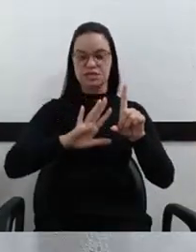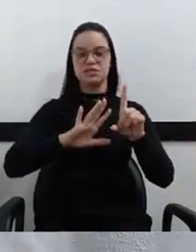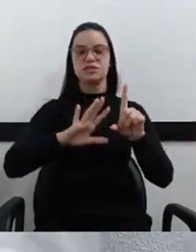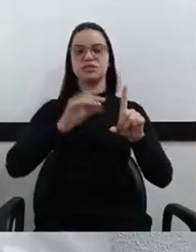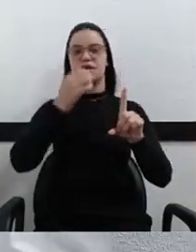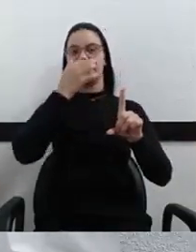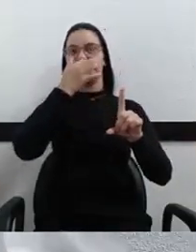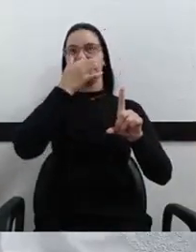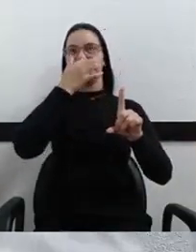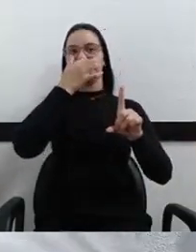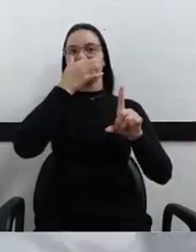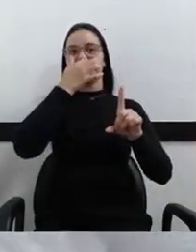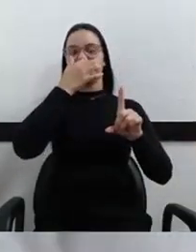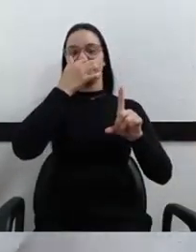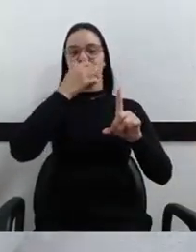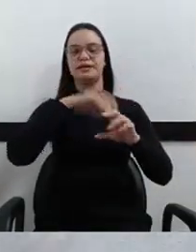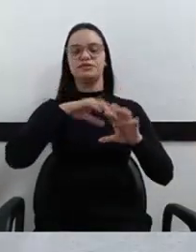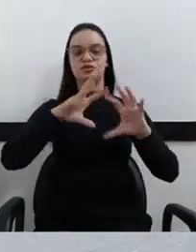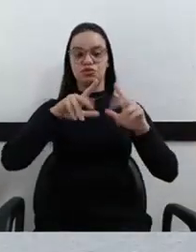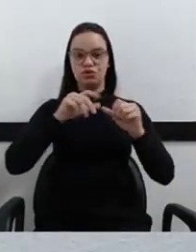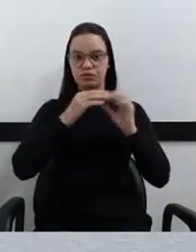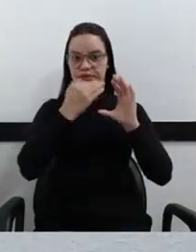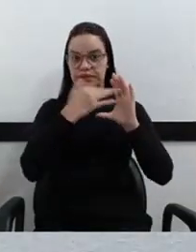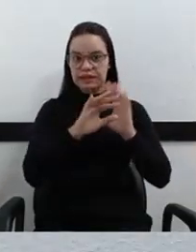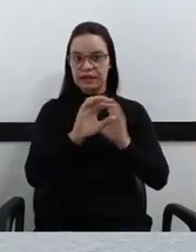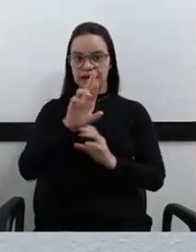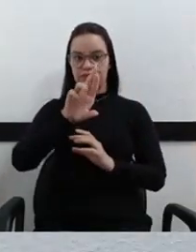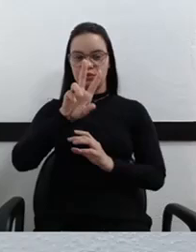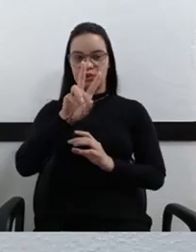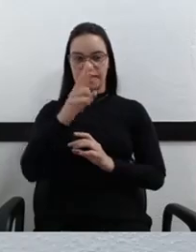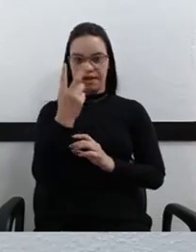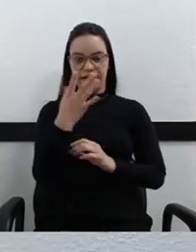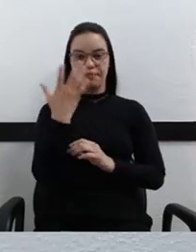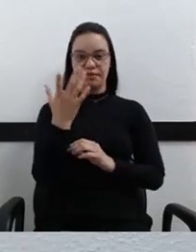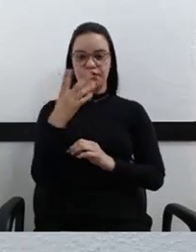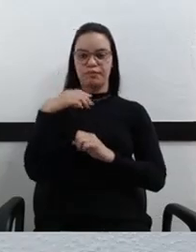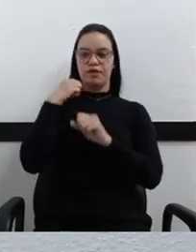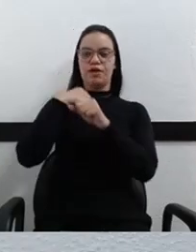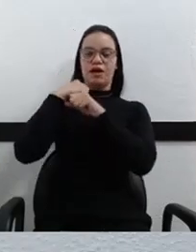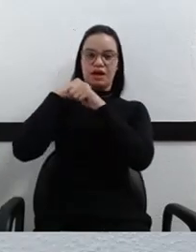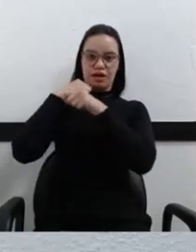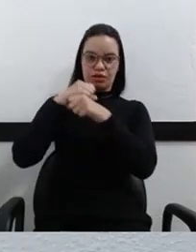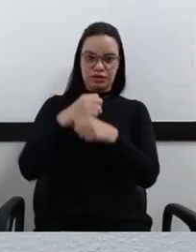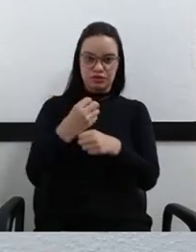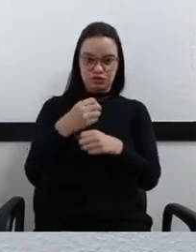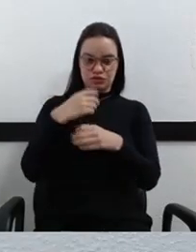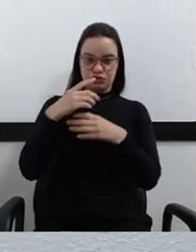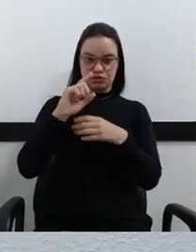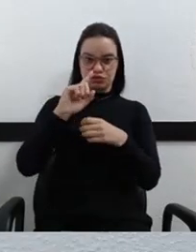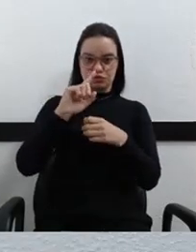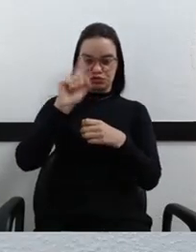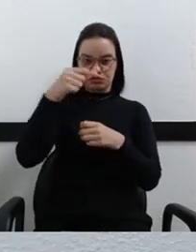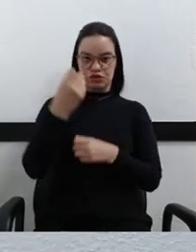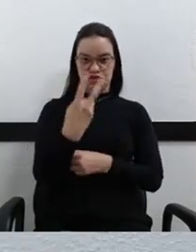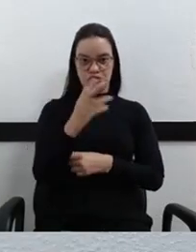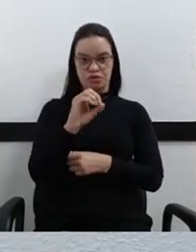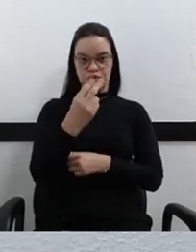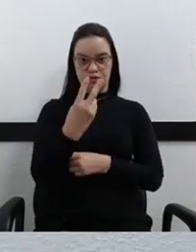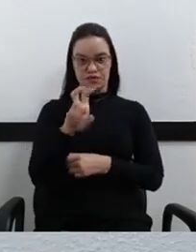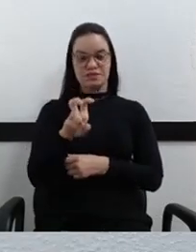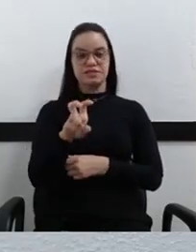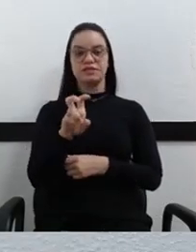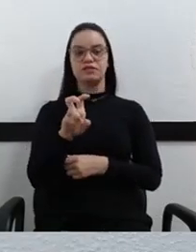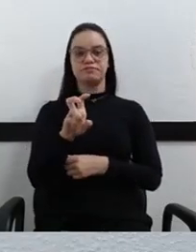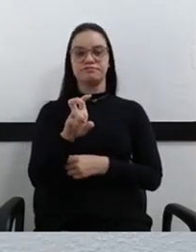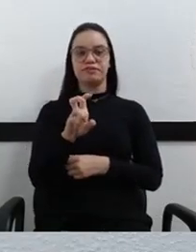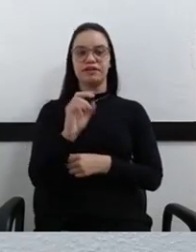esse indeferimento para o DRH, que ao longo do ano de 2025 fará o lançamento